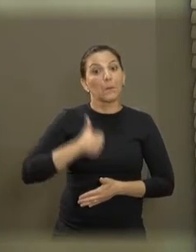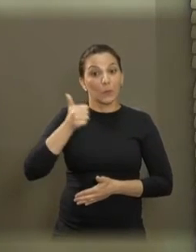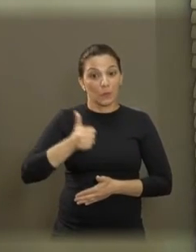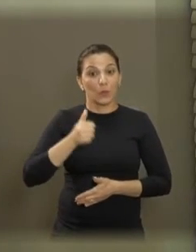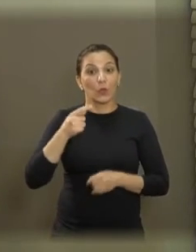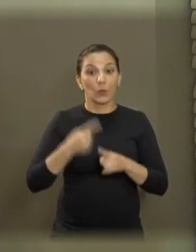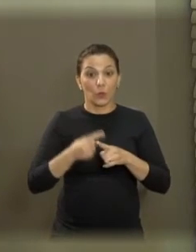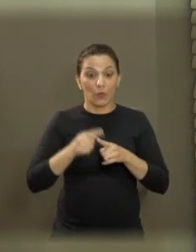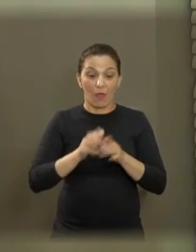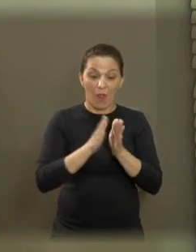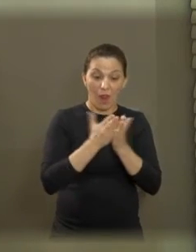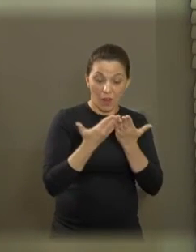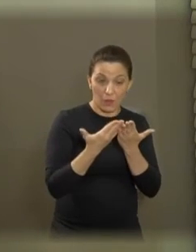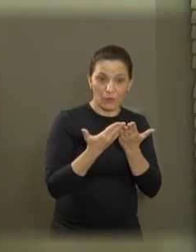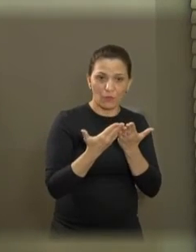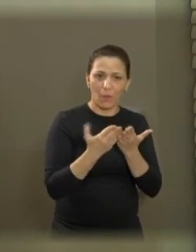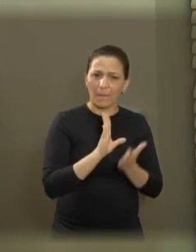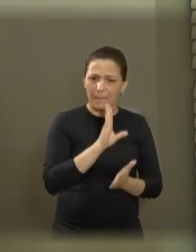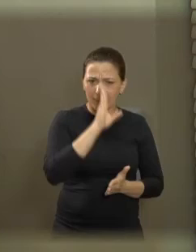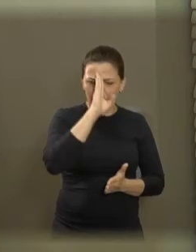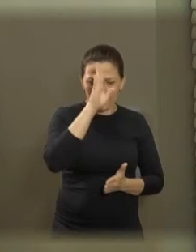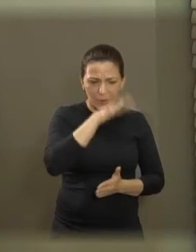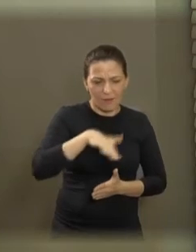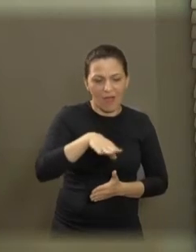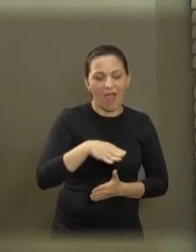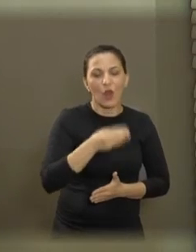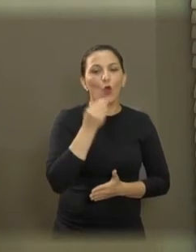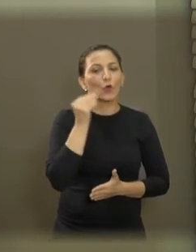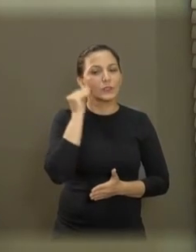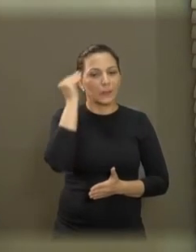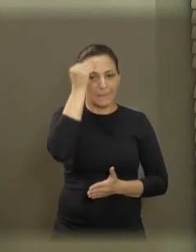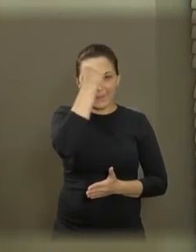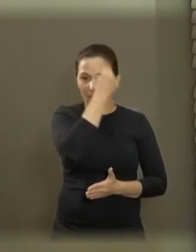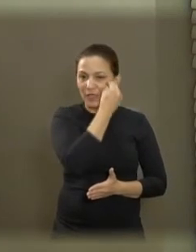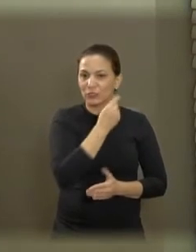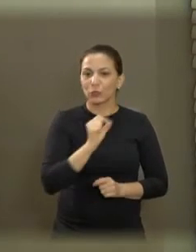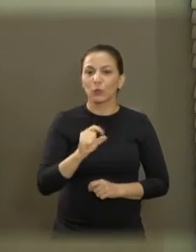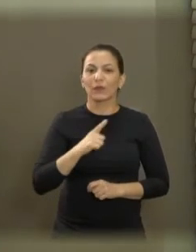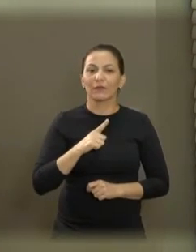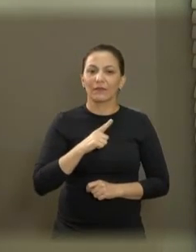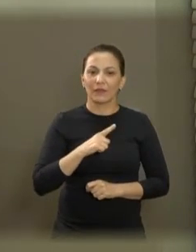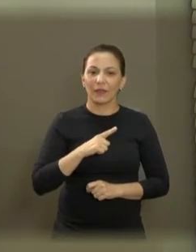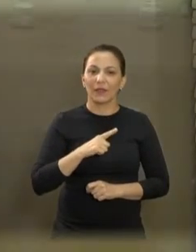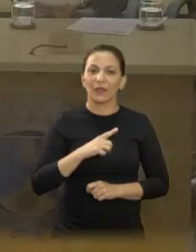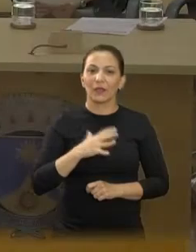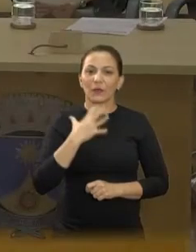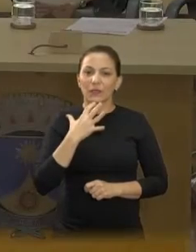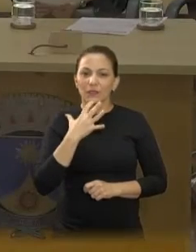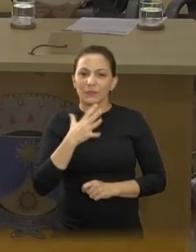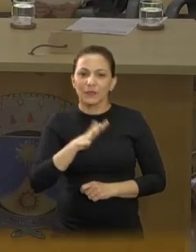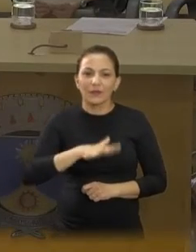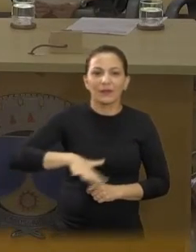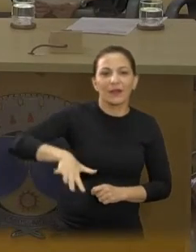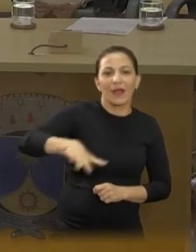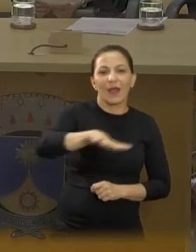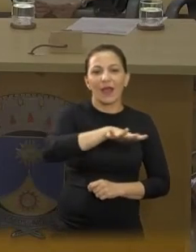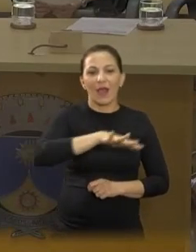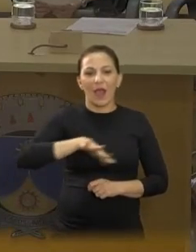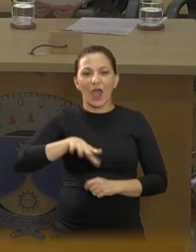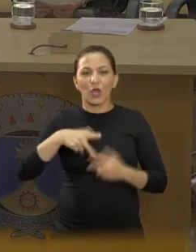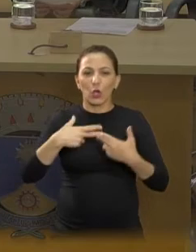um livro pioneiro na área de cosmética, que os conhecimentos esparsos, os conhecimentos que